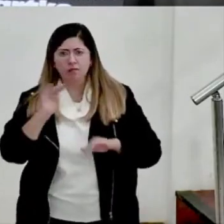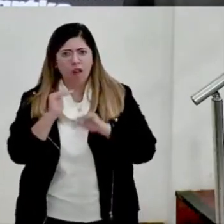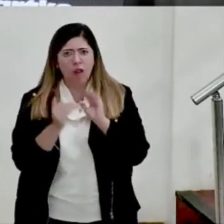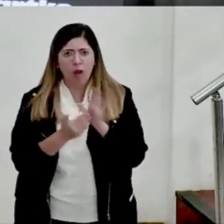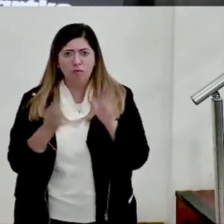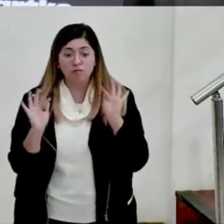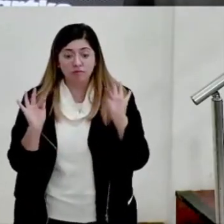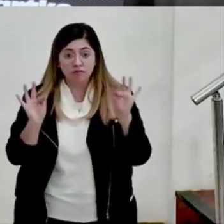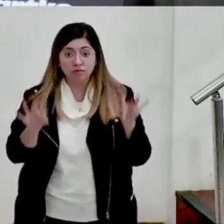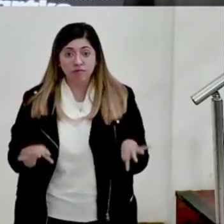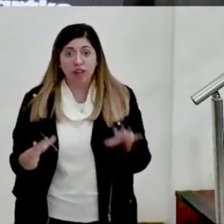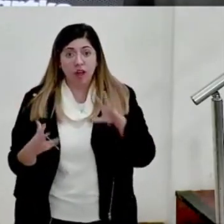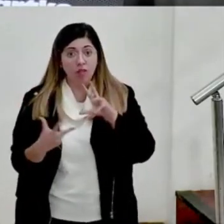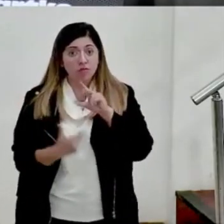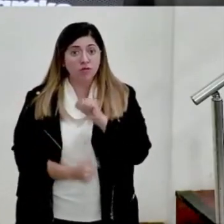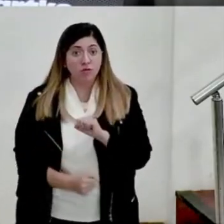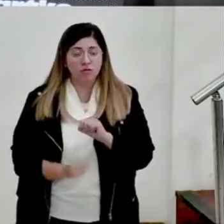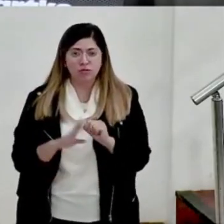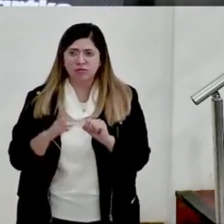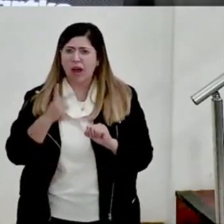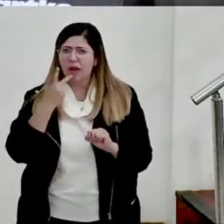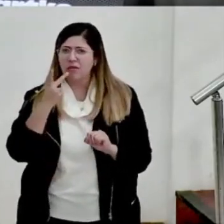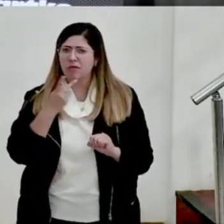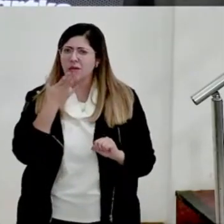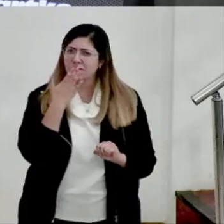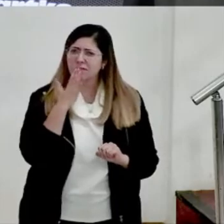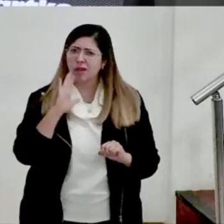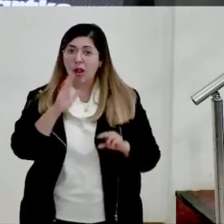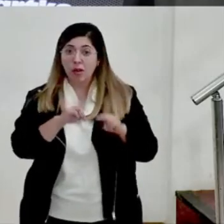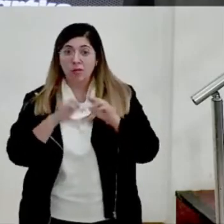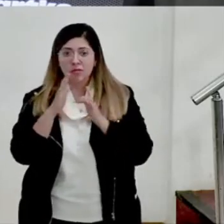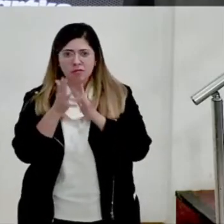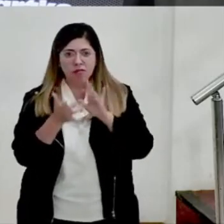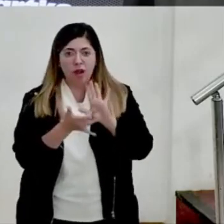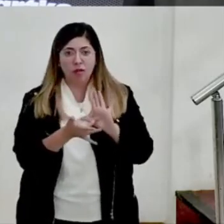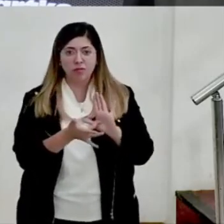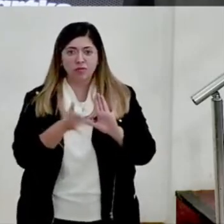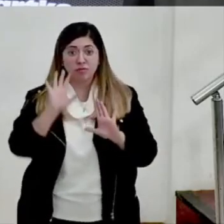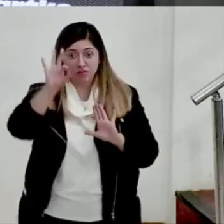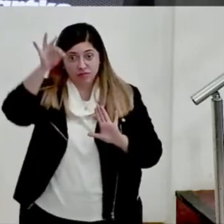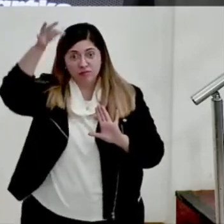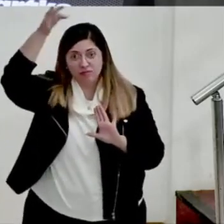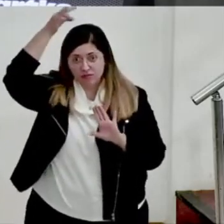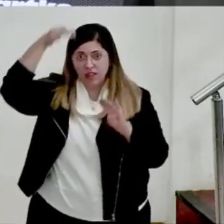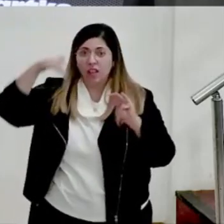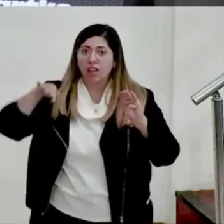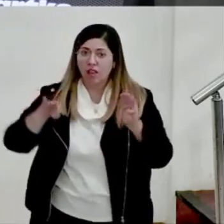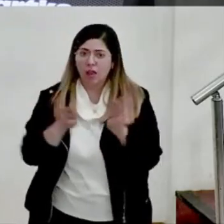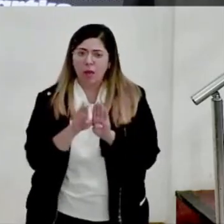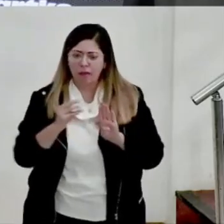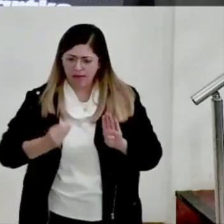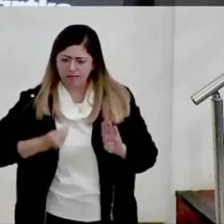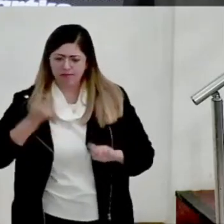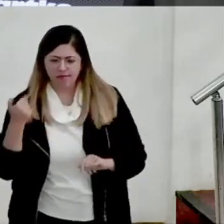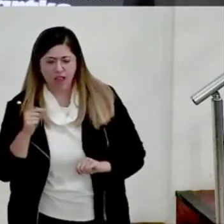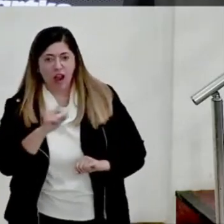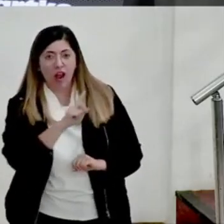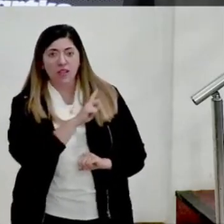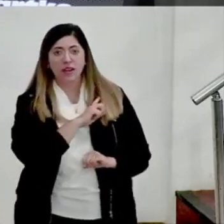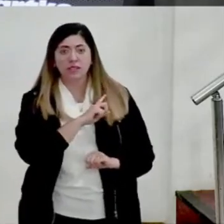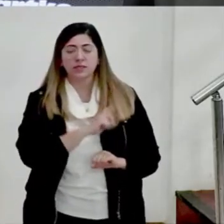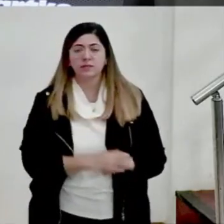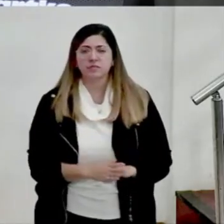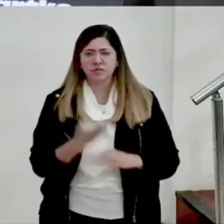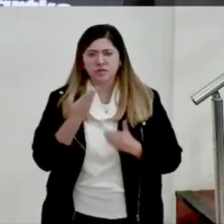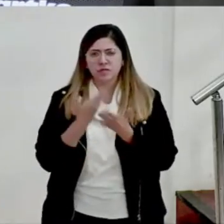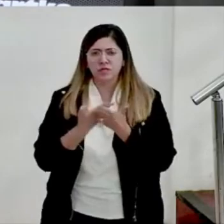já foram inauguradas por meio de Jesus Cristo e do seu Espírito na nossa própria vida. Os teólogos têm um